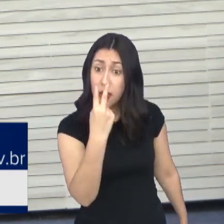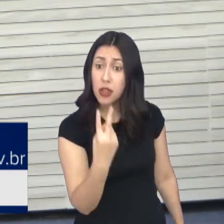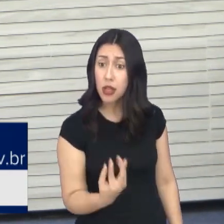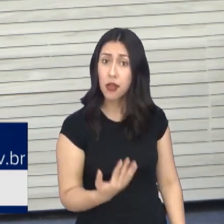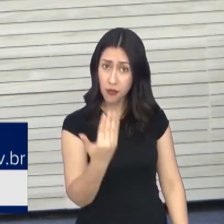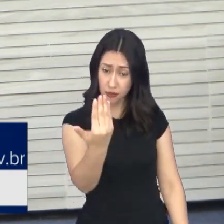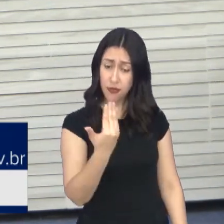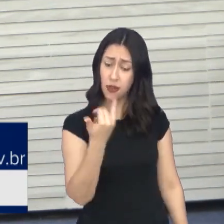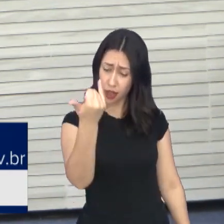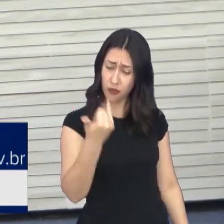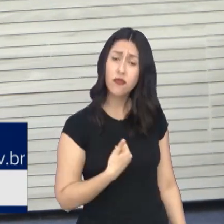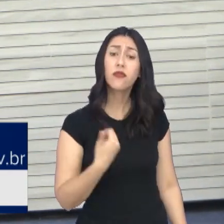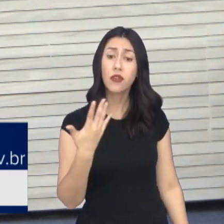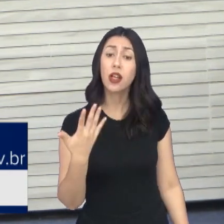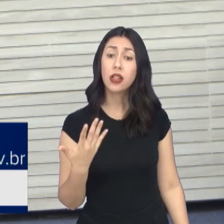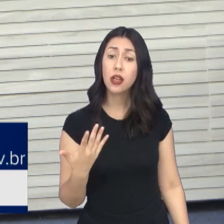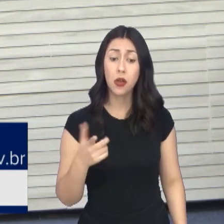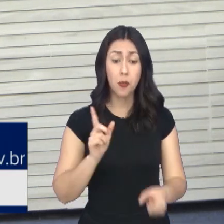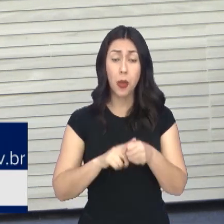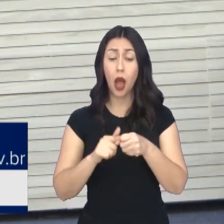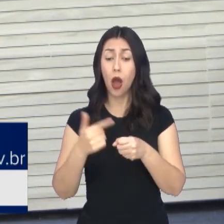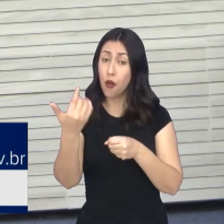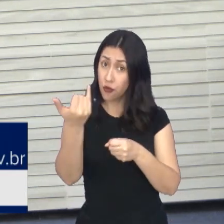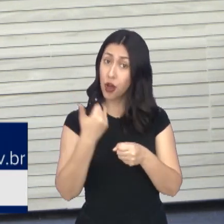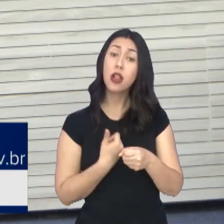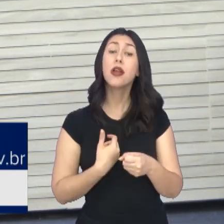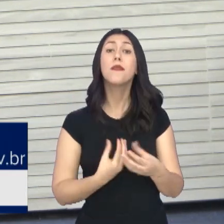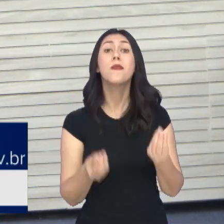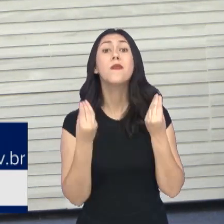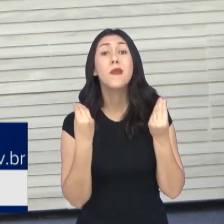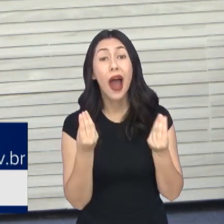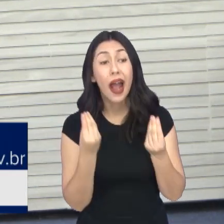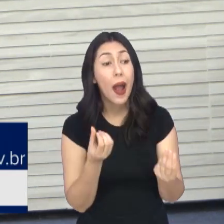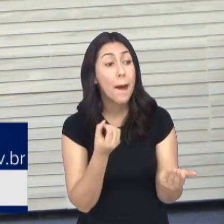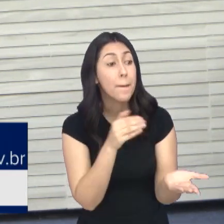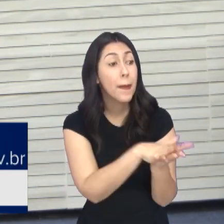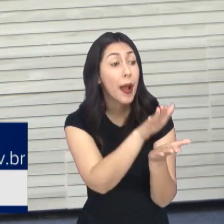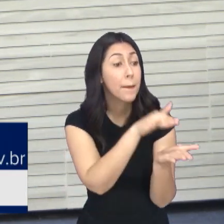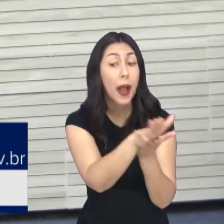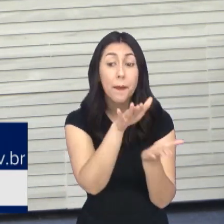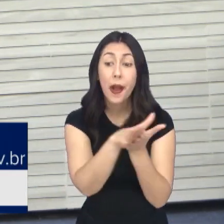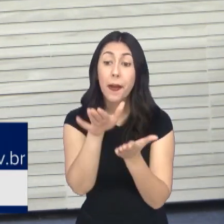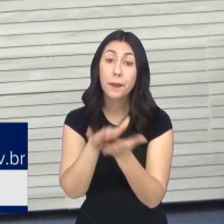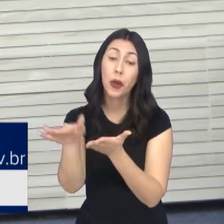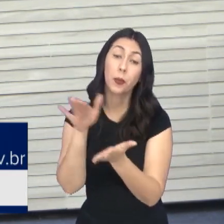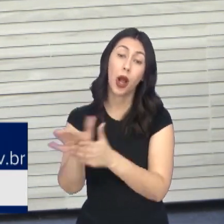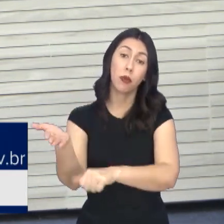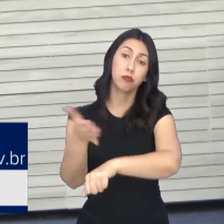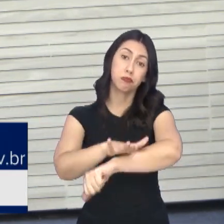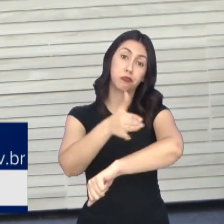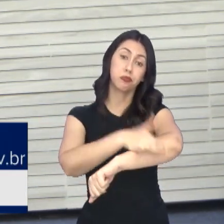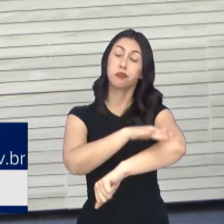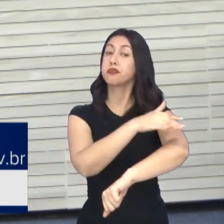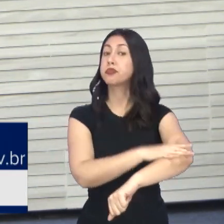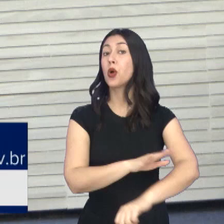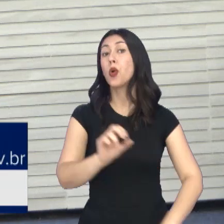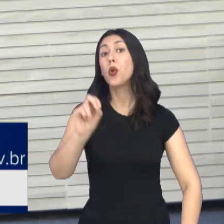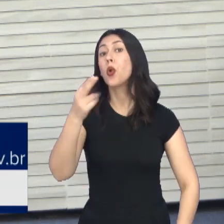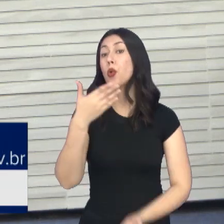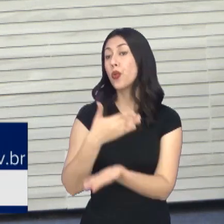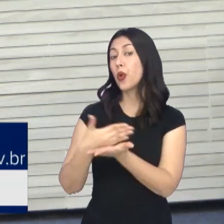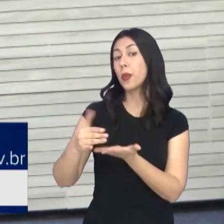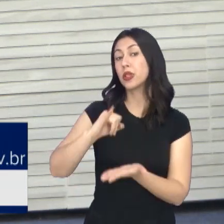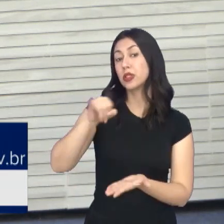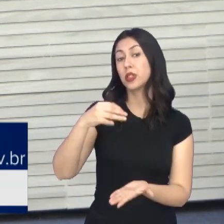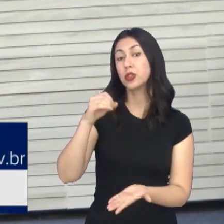vamos debater. O microfone é para isso. Para que gastar dinheiro para recapear Ademar de Barros? Ou o começo da João